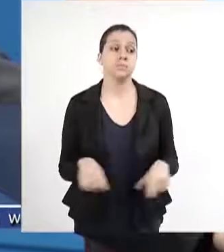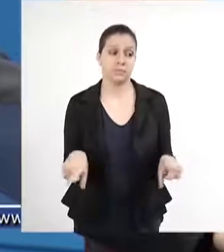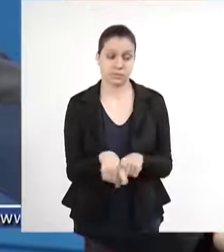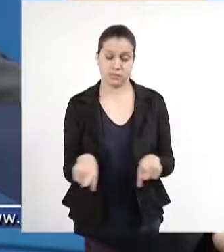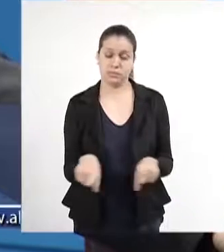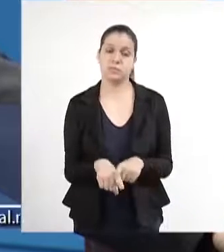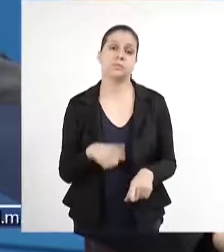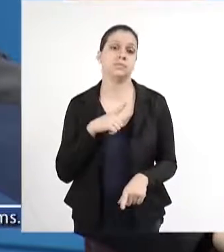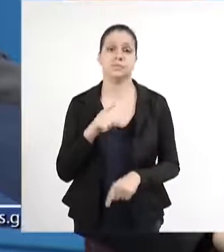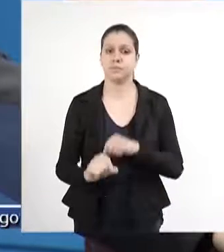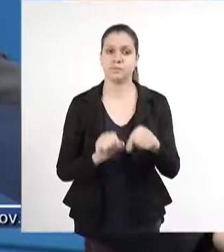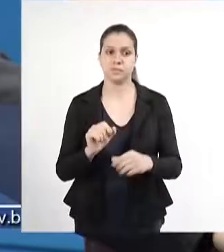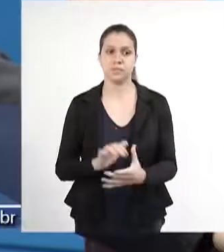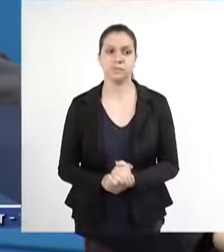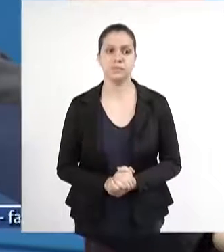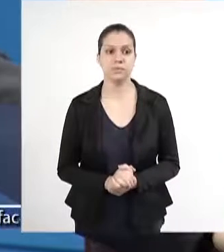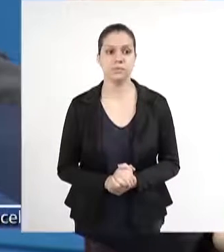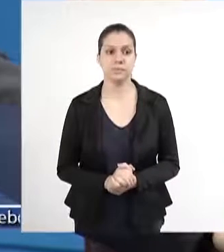também com